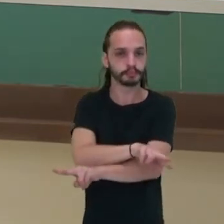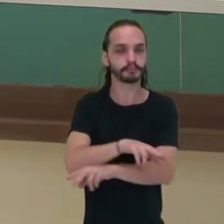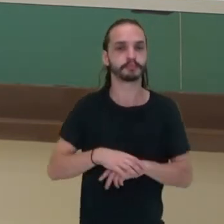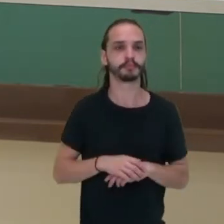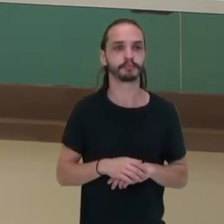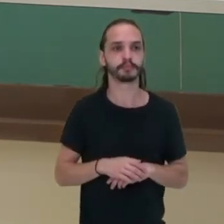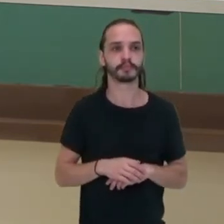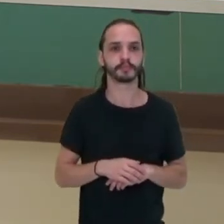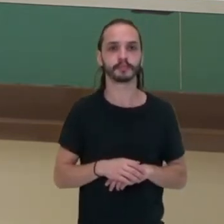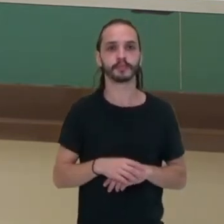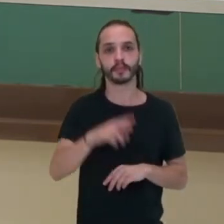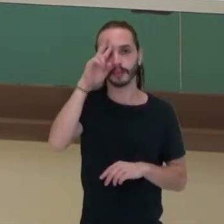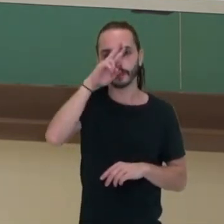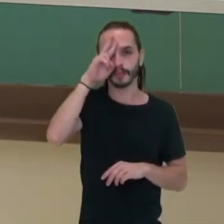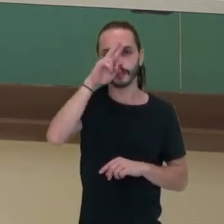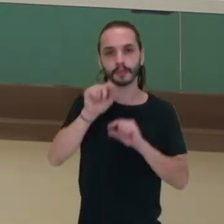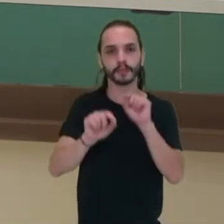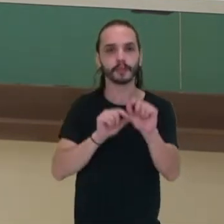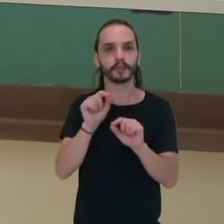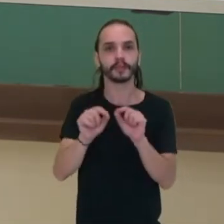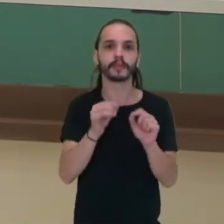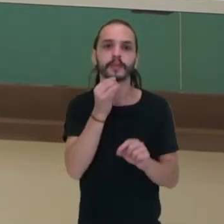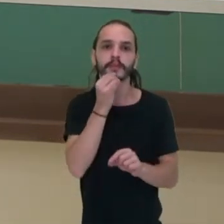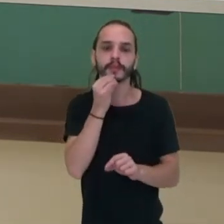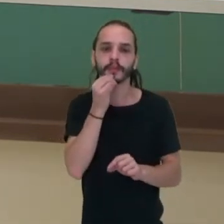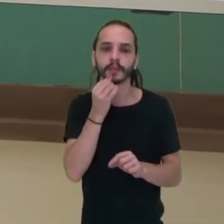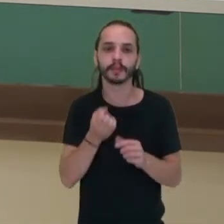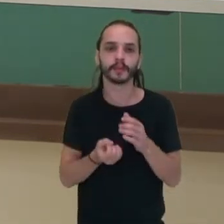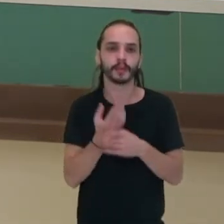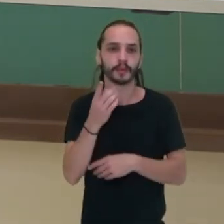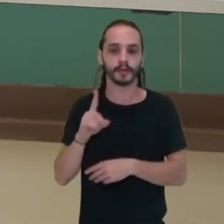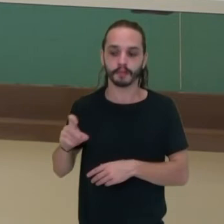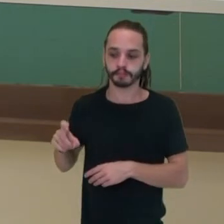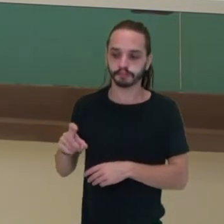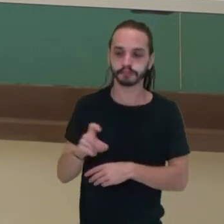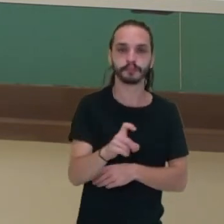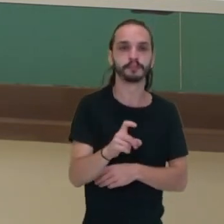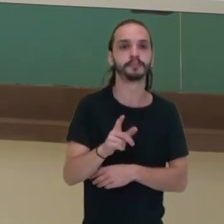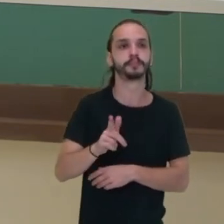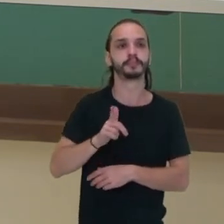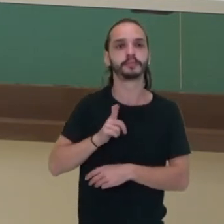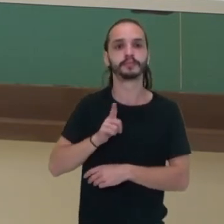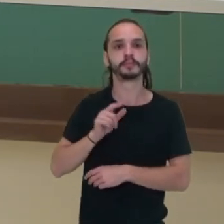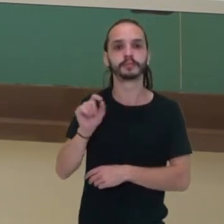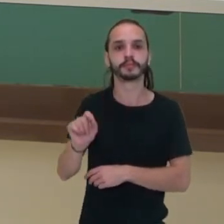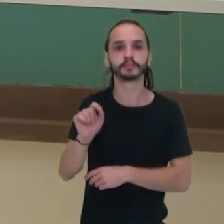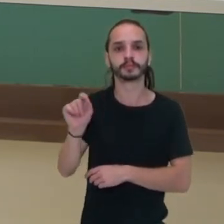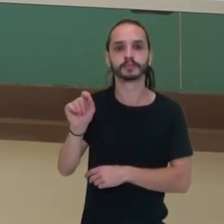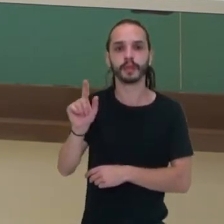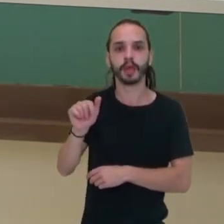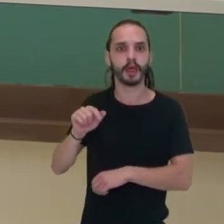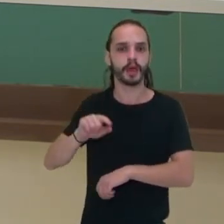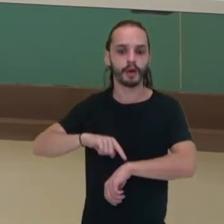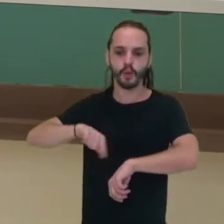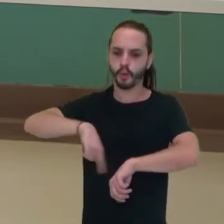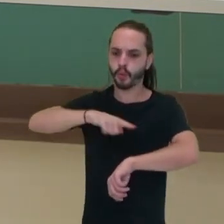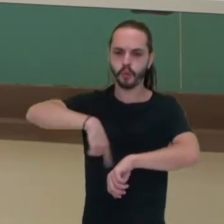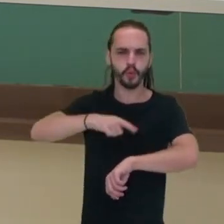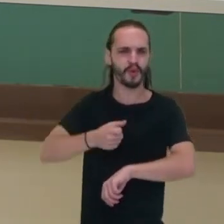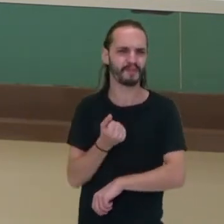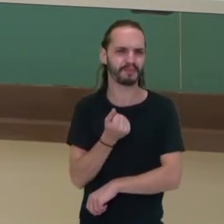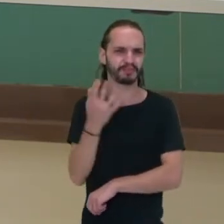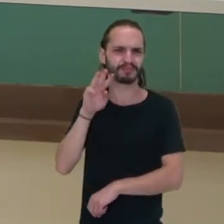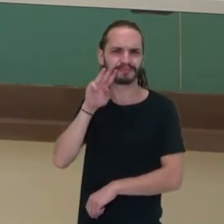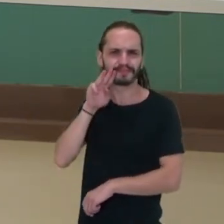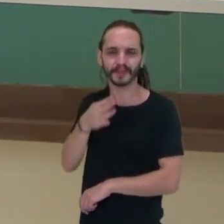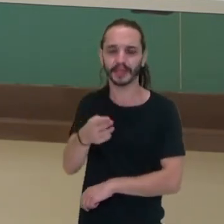Lembrando que durante, vamos pensar aí, uma formação de espermatozoides, né? Ela acontece por hora ali, milhões de espermatozoides.